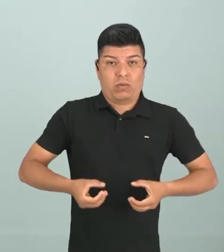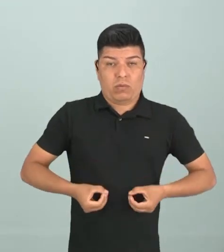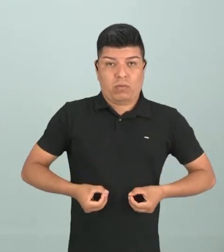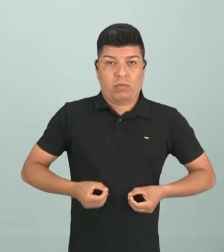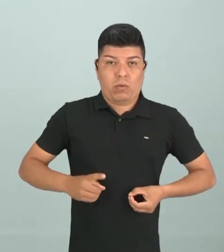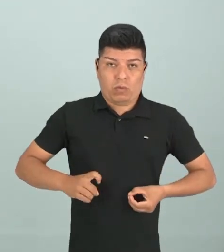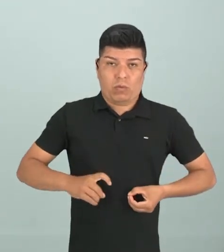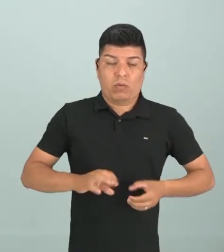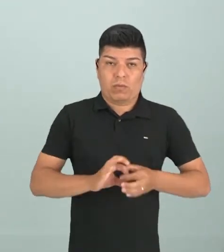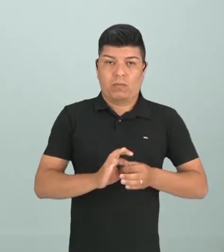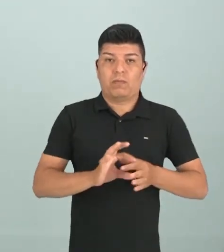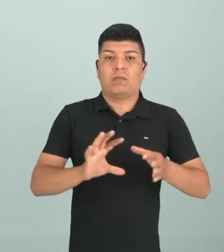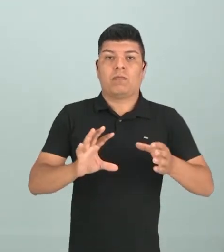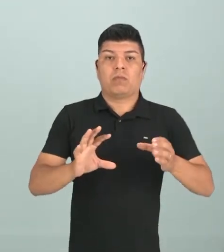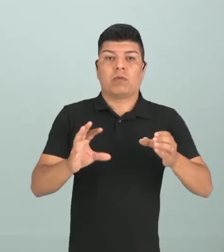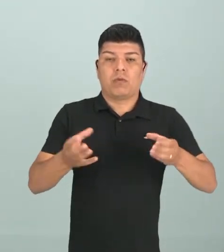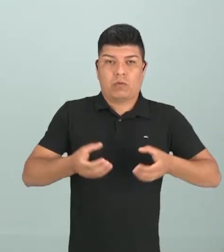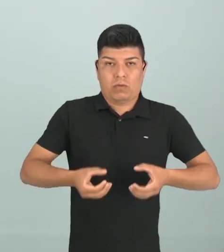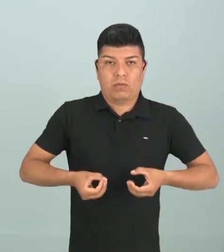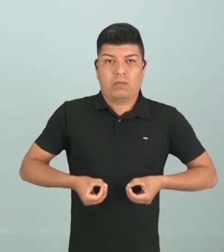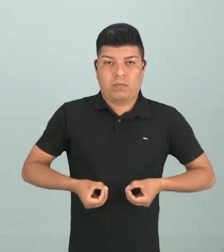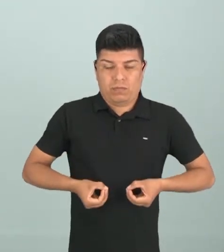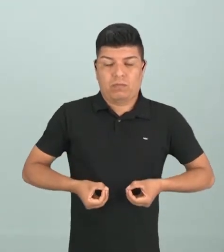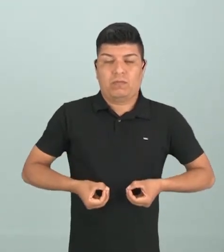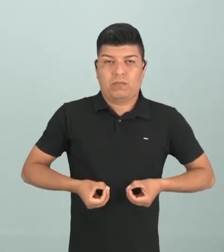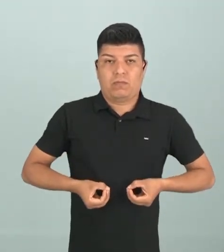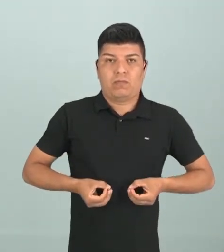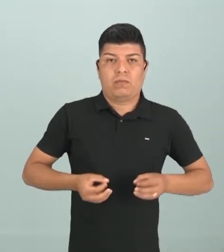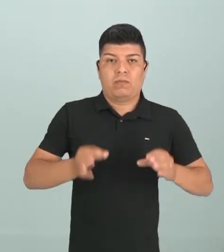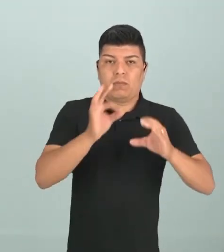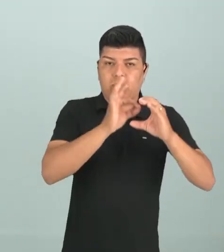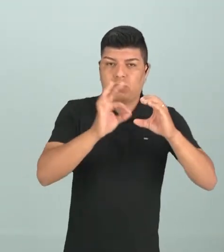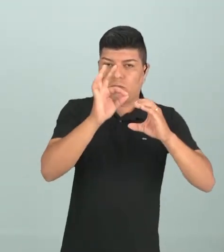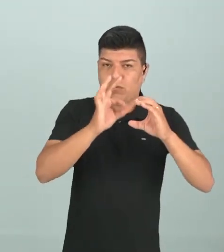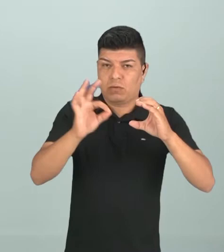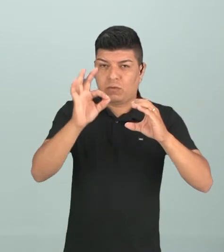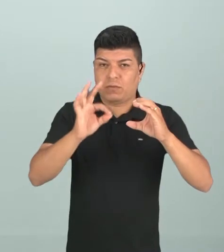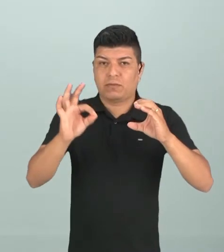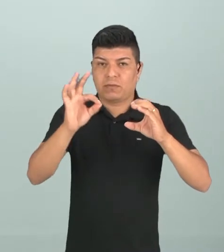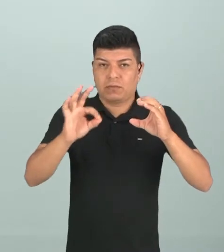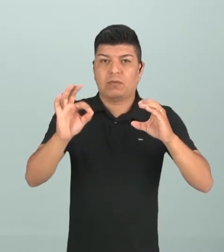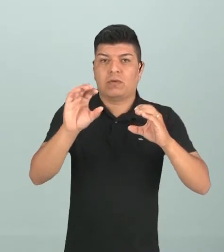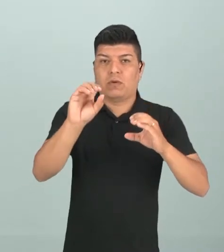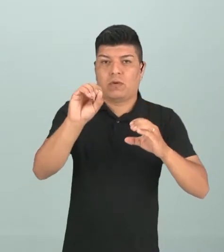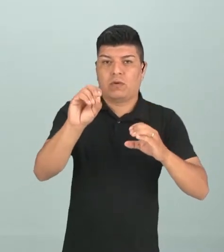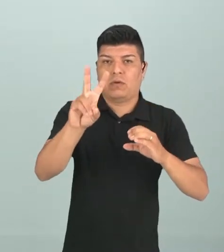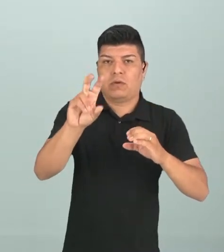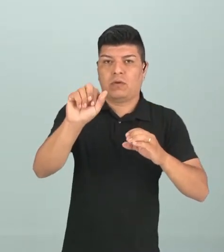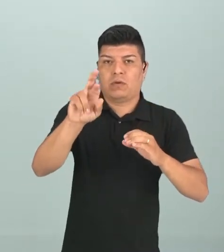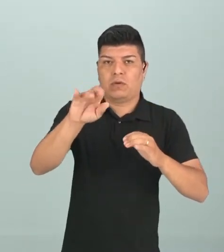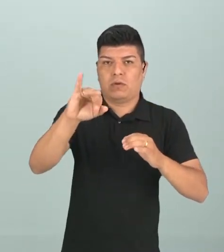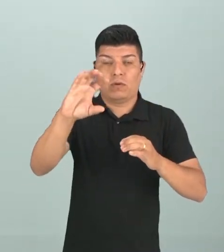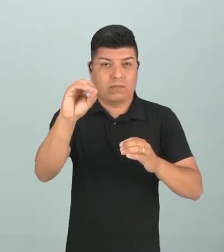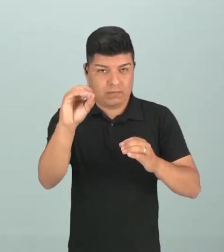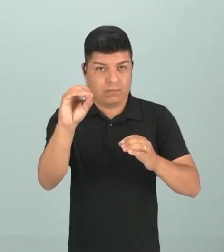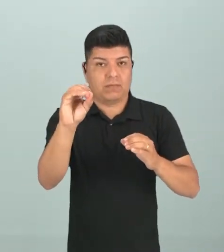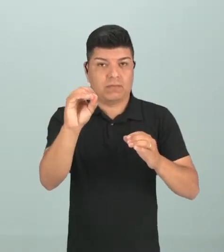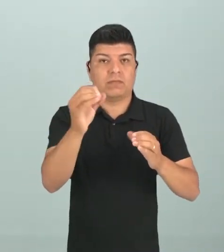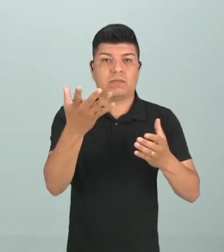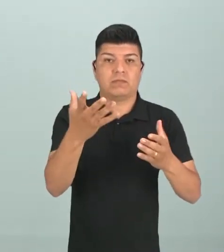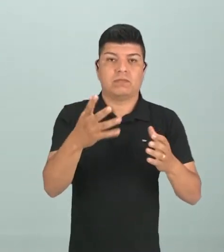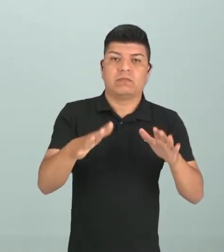a liberação de um gameta, de um ovócito pelo ovário. Durante esse período, a gente fala que tem